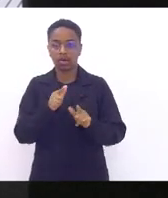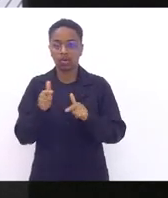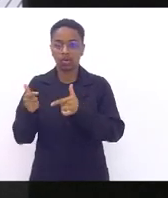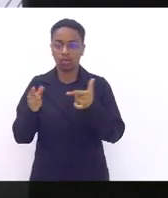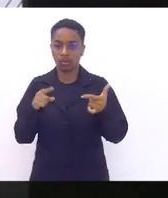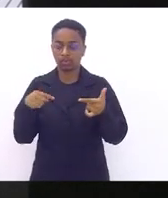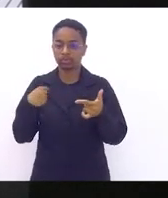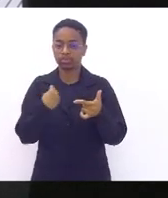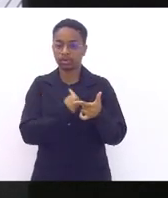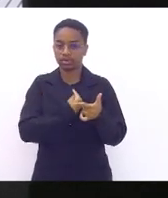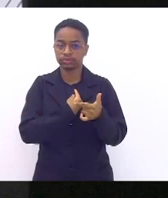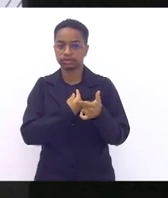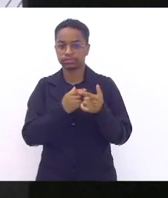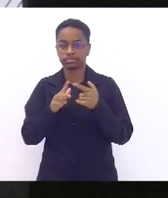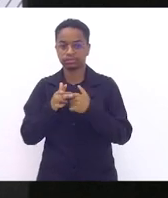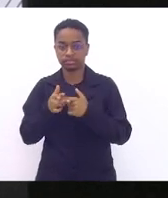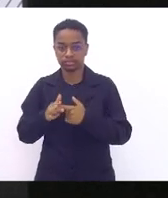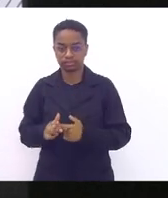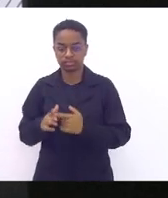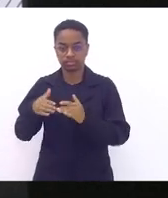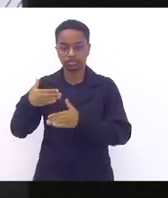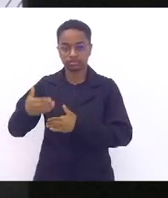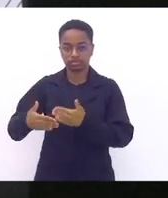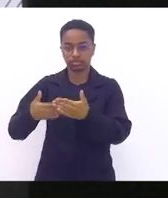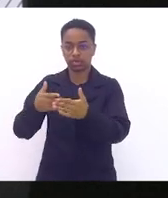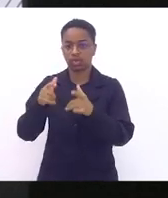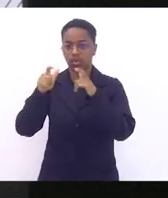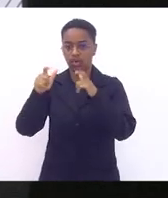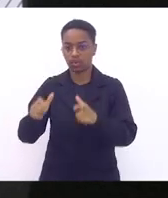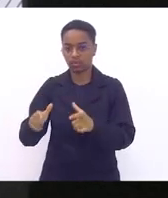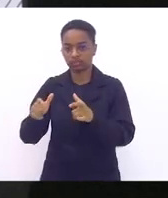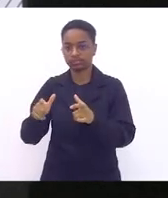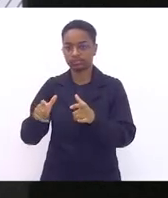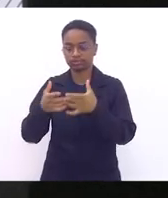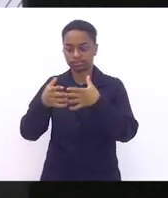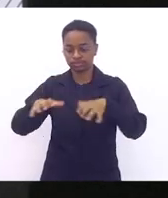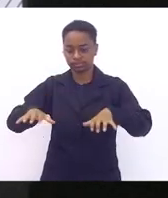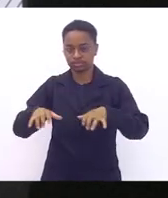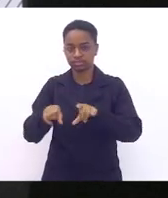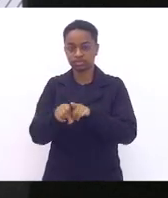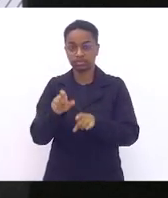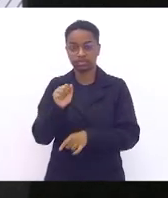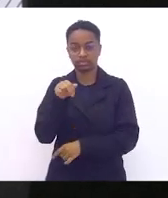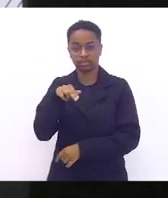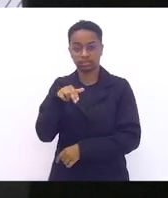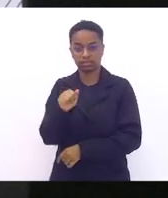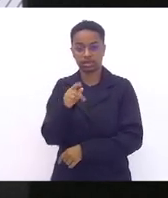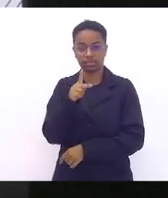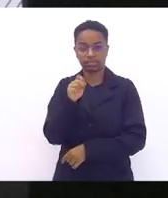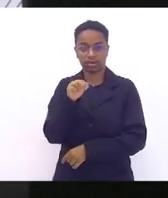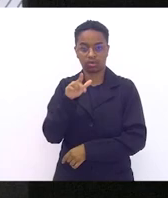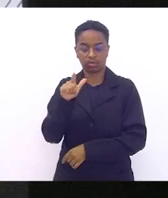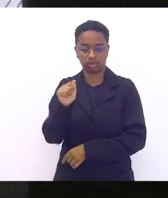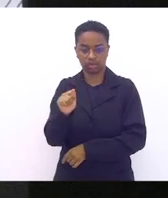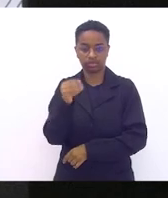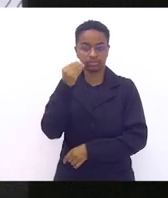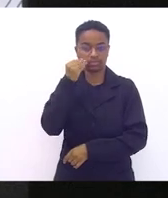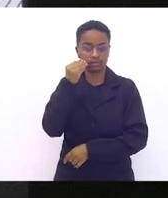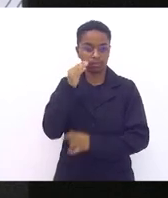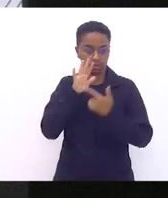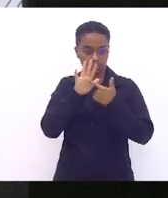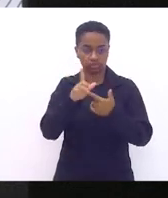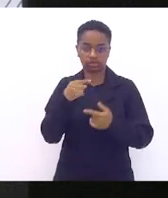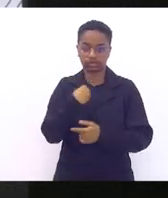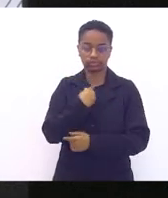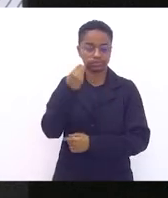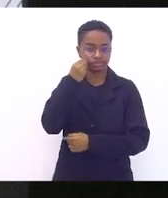tem aperfeiçoado para onde já está descentralizado. A Ana Paula fez assim, né, Ana Paula? A gente tem tentado melhorar